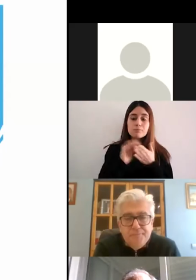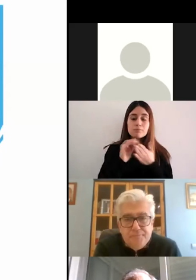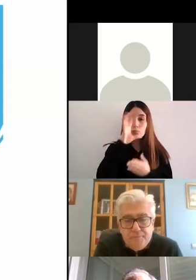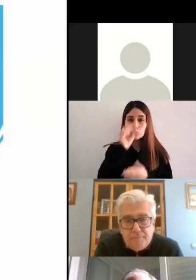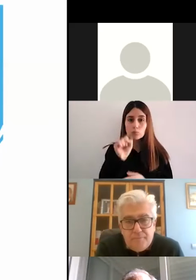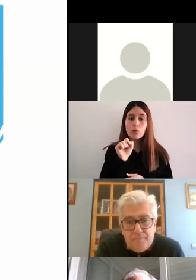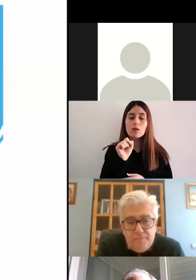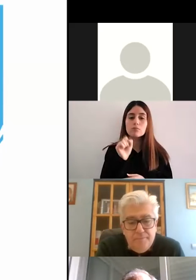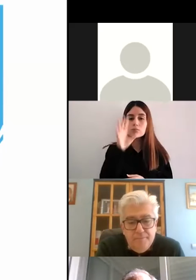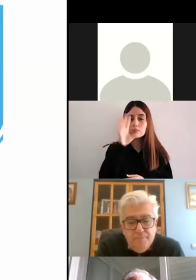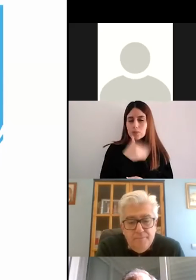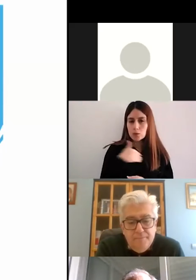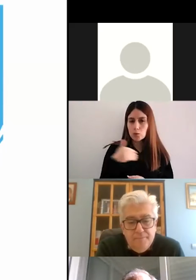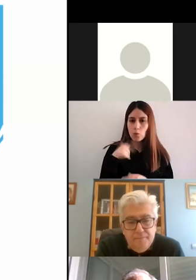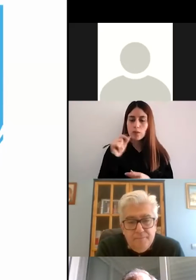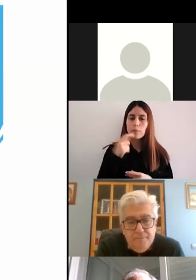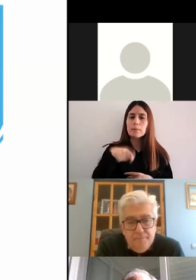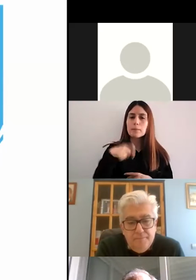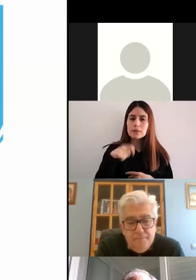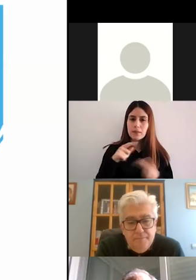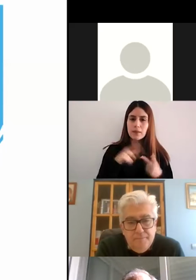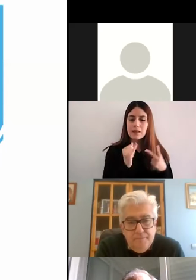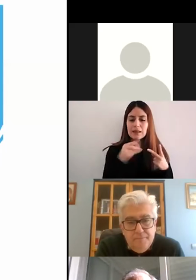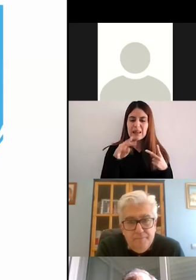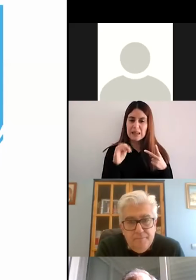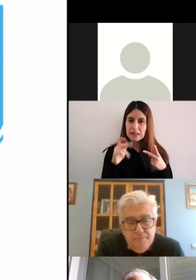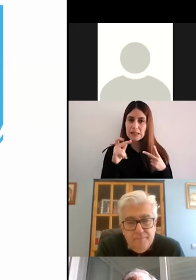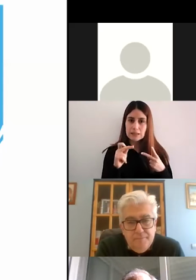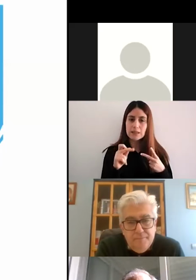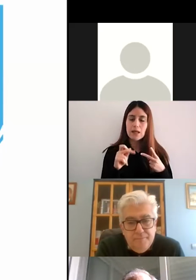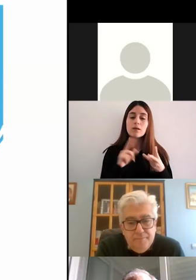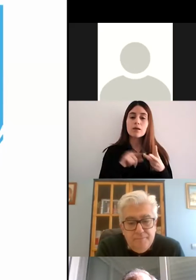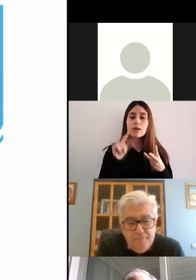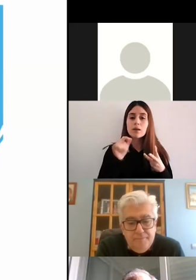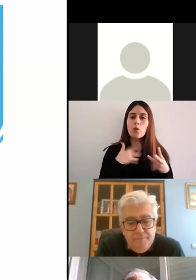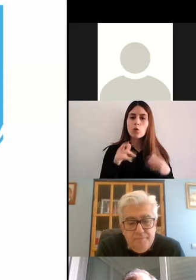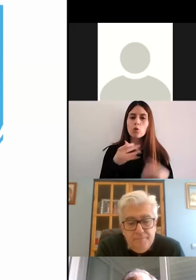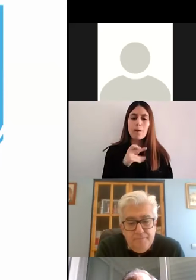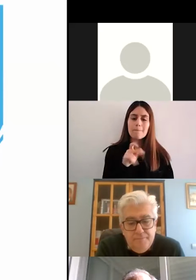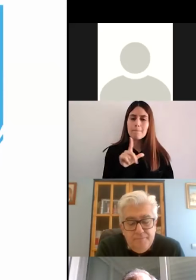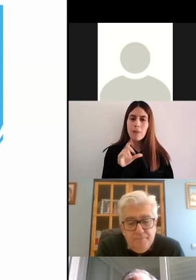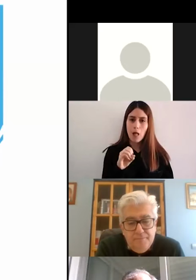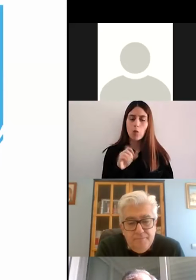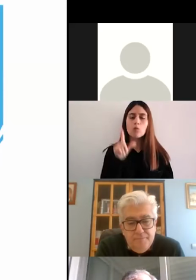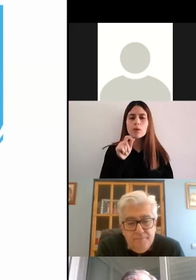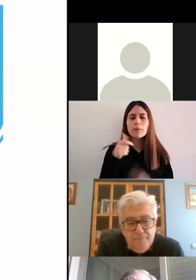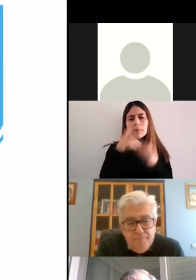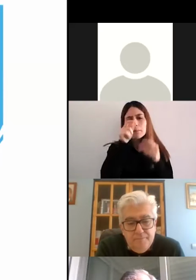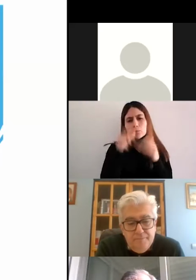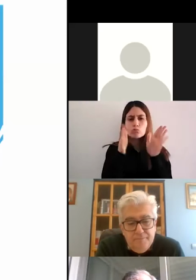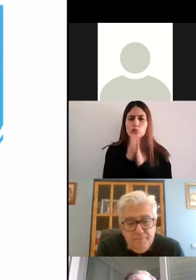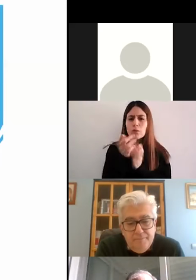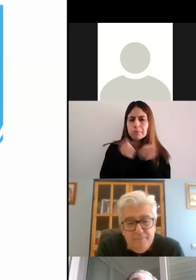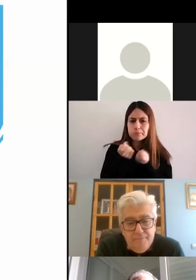Presidente do INSA, o Dr. Fernando Almeida e o Dr. Paulo Gonçalves e também a comissão organizadora deste evento e